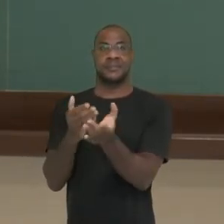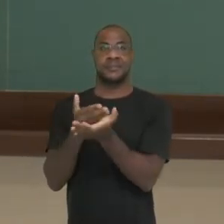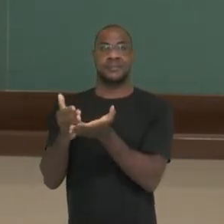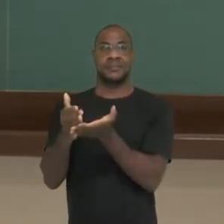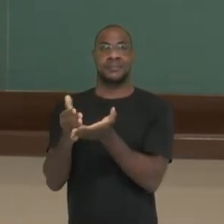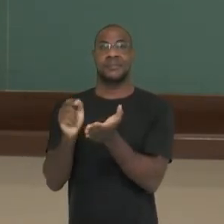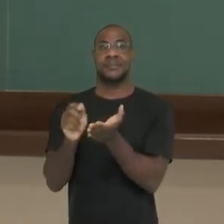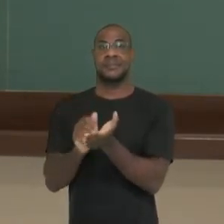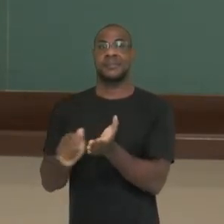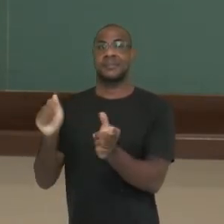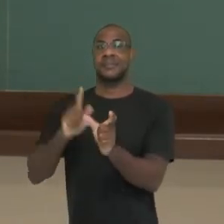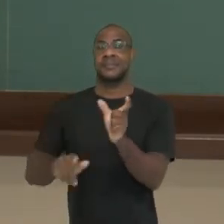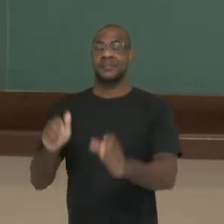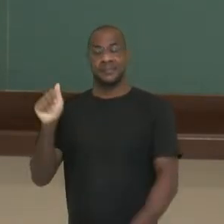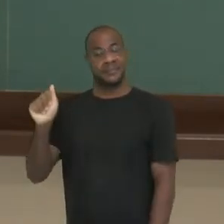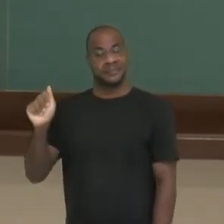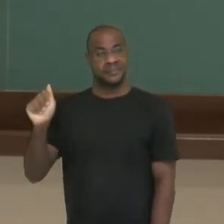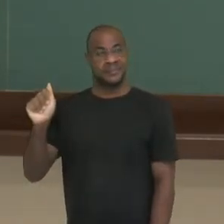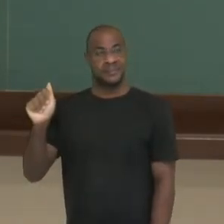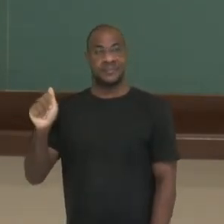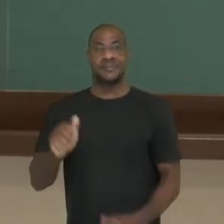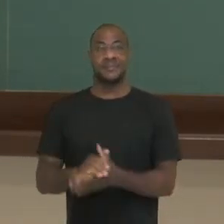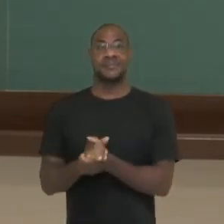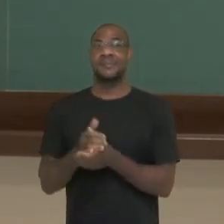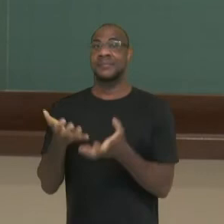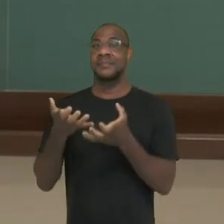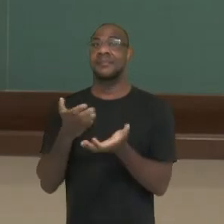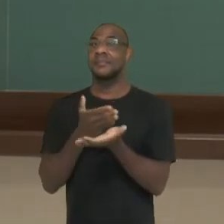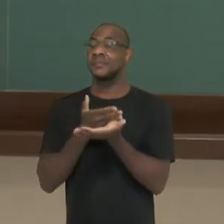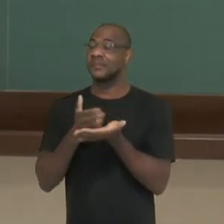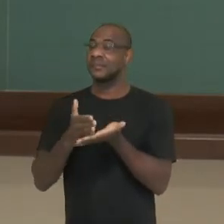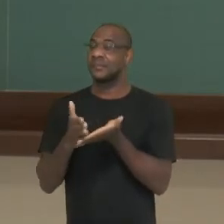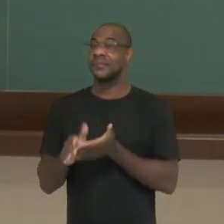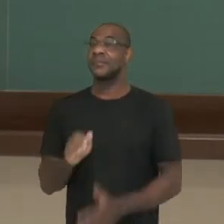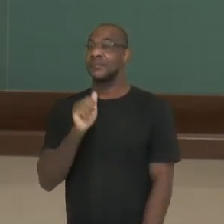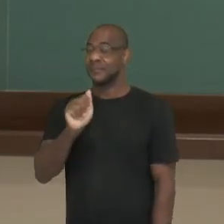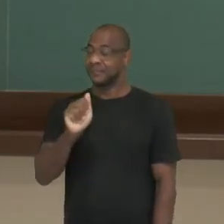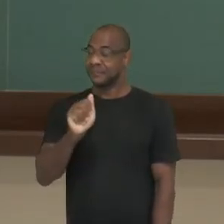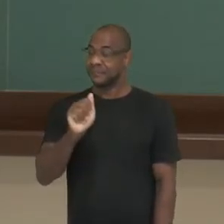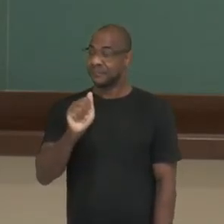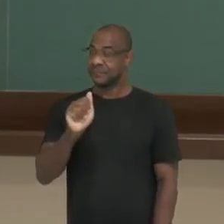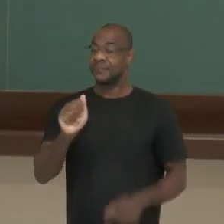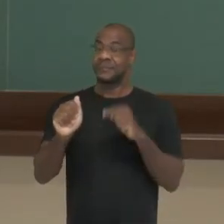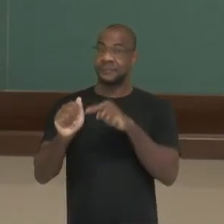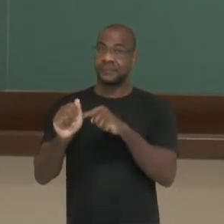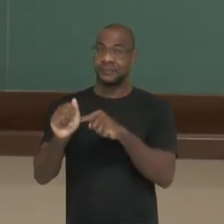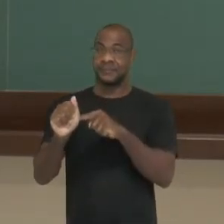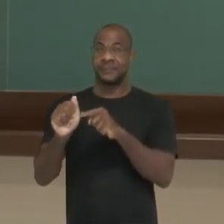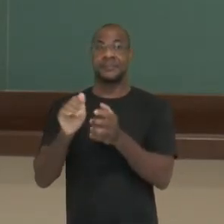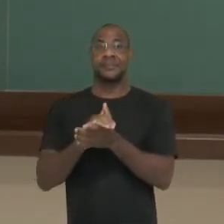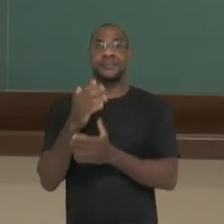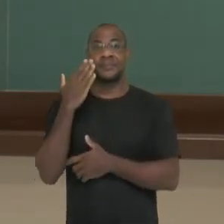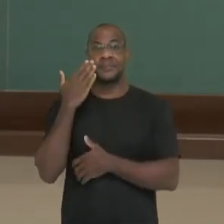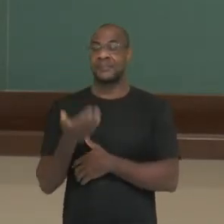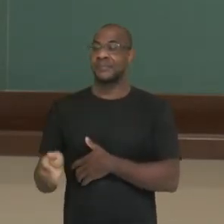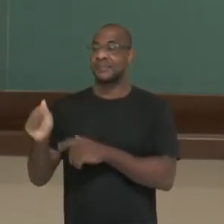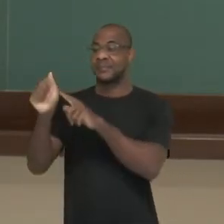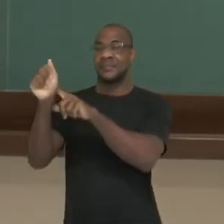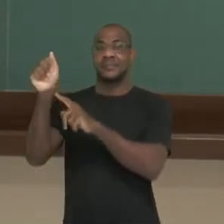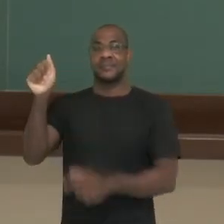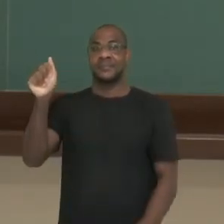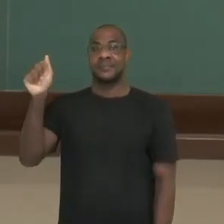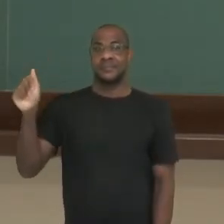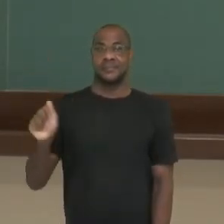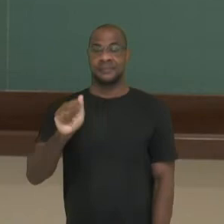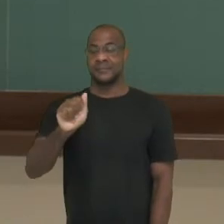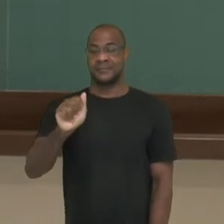pouquinho diferente do arara, ele quer que comece com a letra A. Então, eu vou fixar a letra A, posso montar